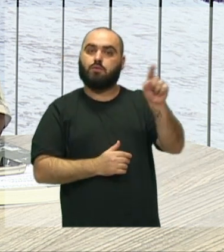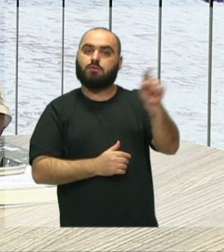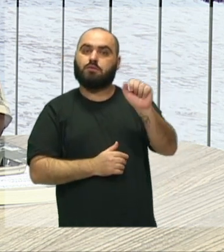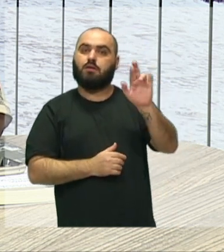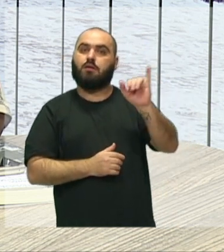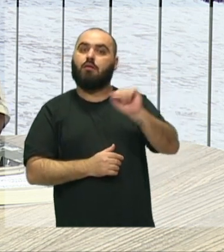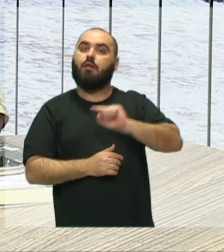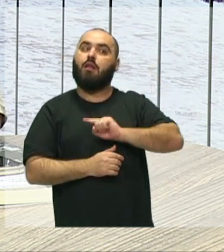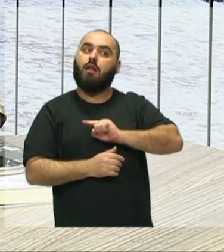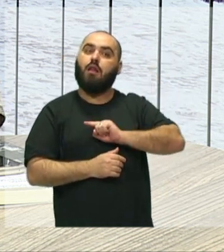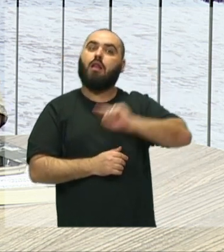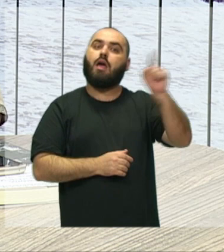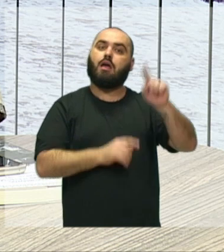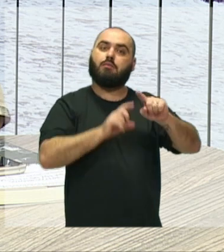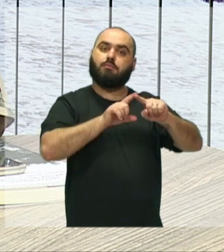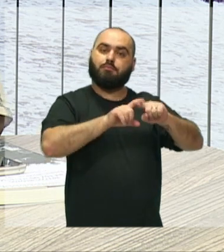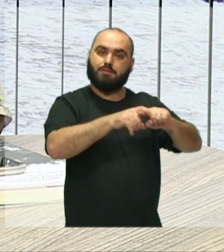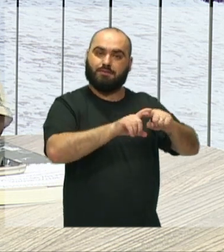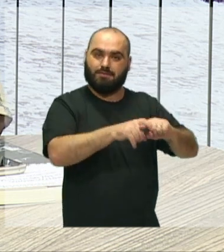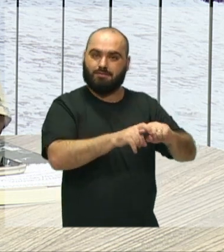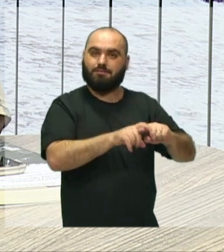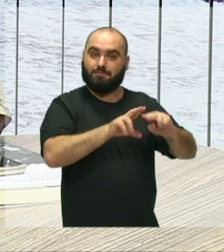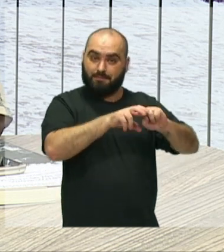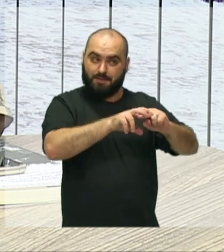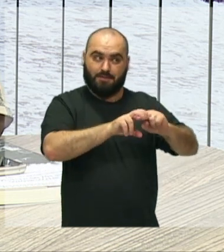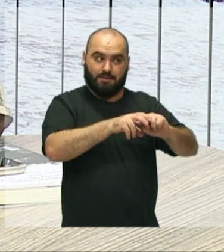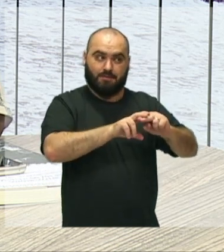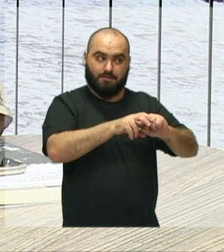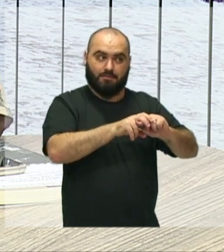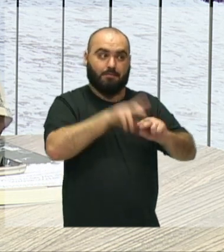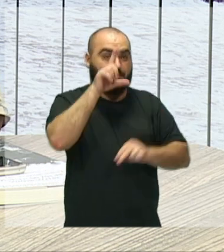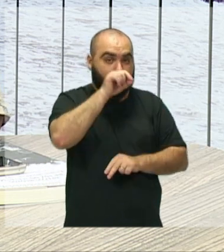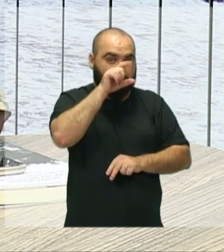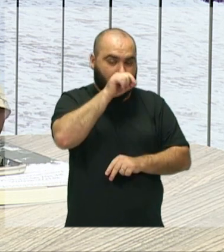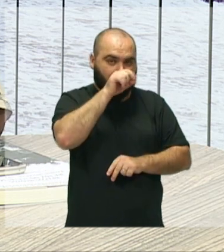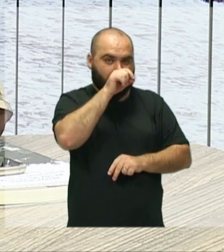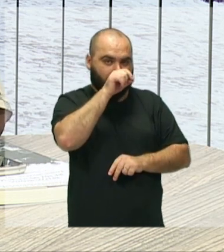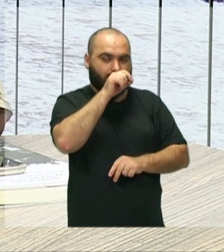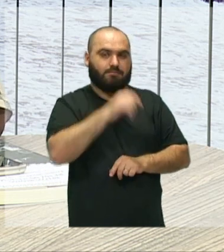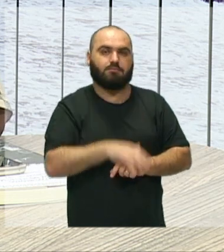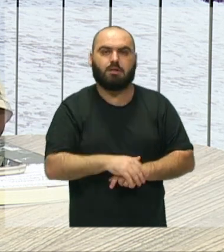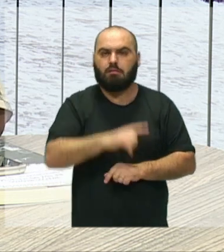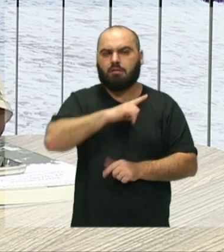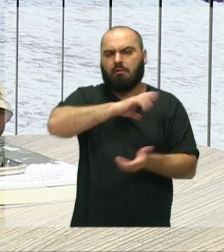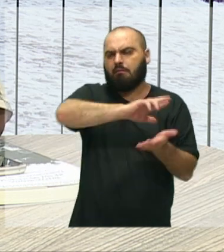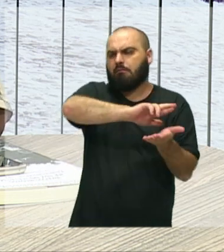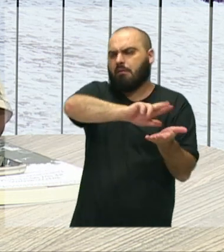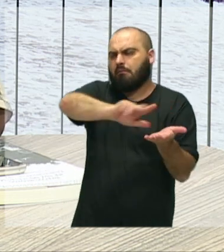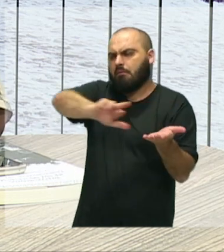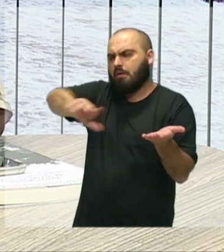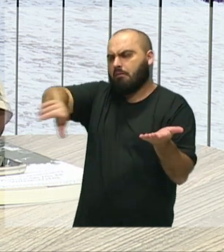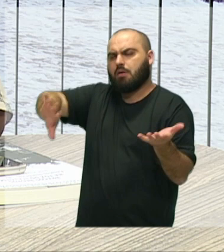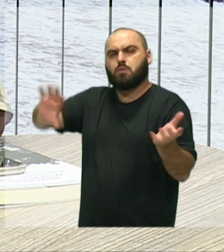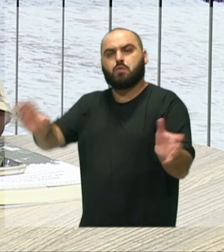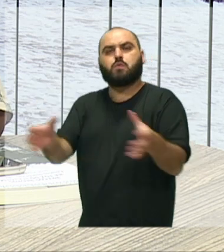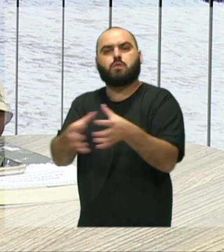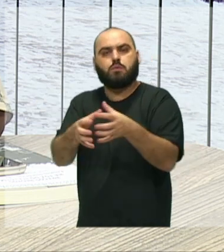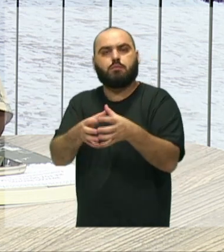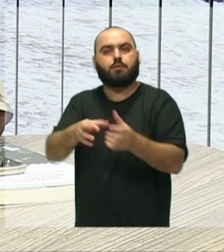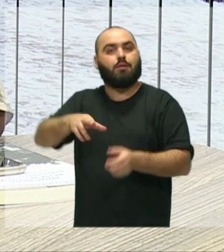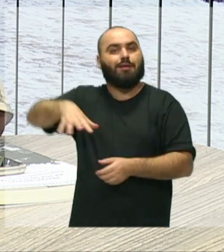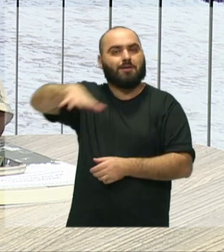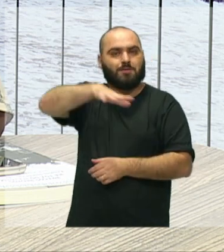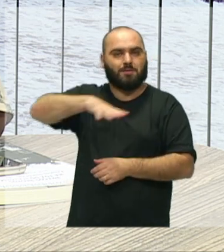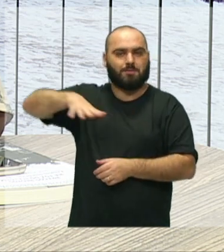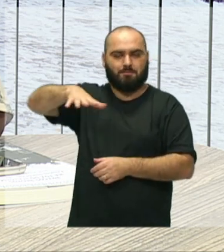Pissarras. Porque muitos dos nossos grupos têm um caráter regional, né? Então, a gente, no caso nosso,